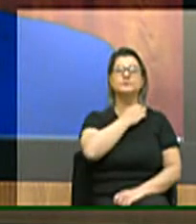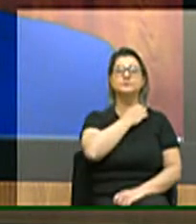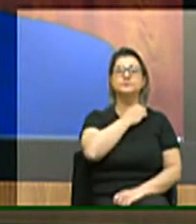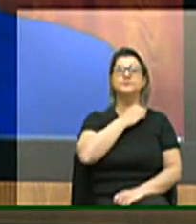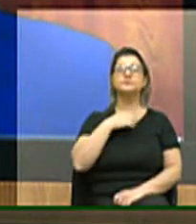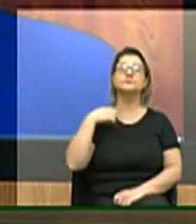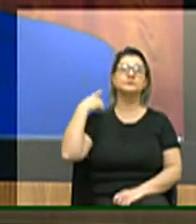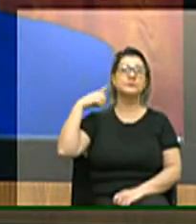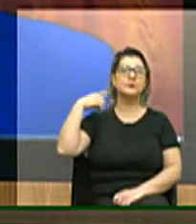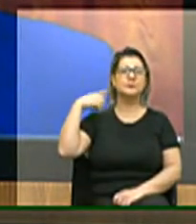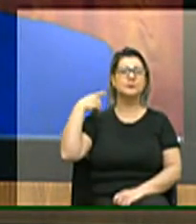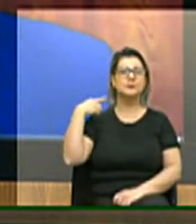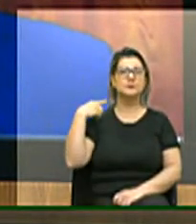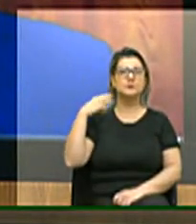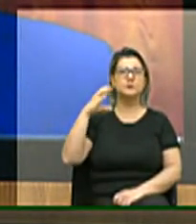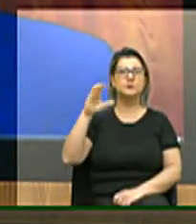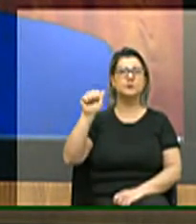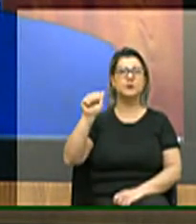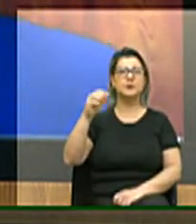Deputado Capuani.